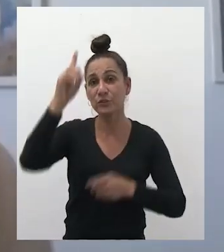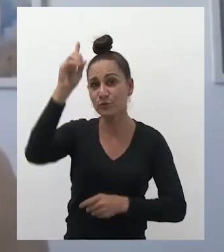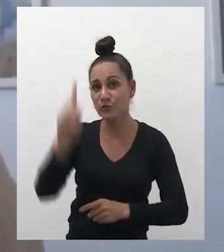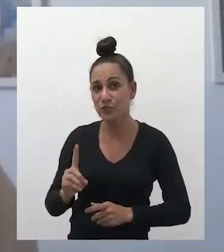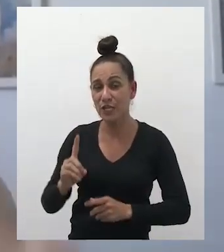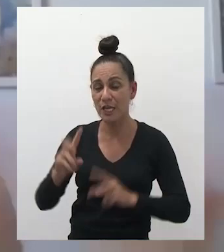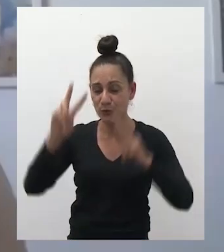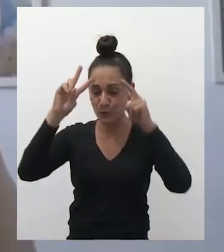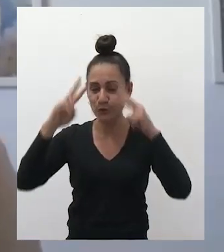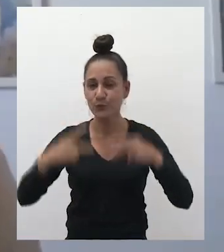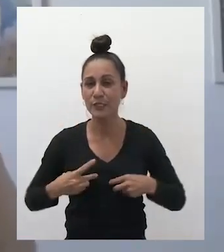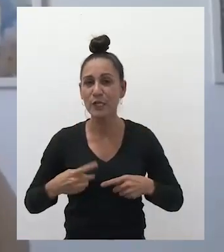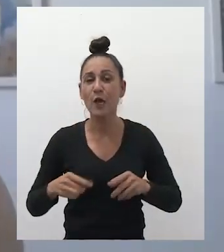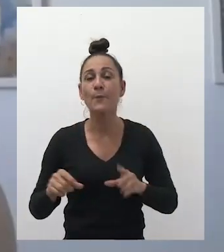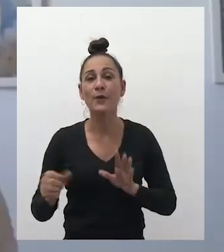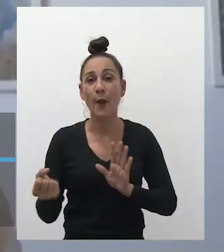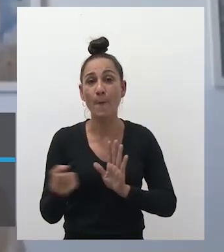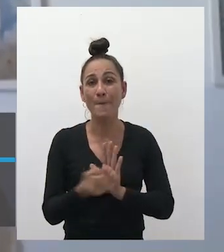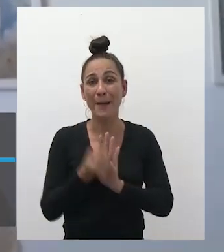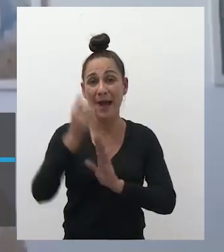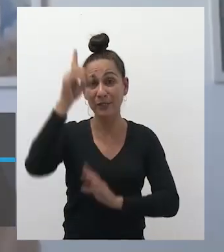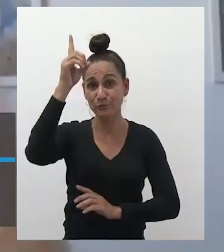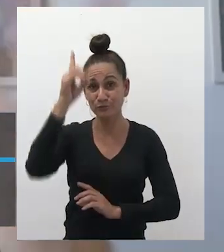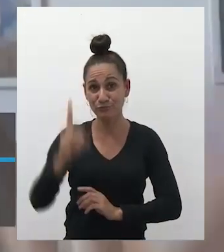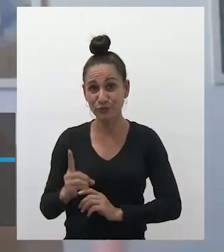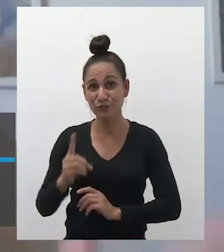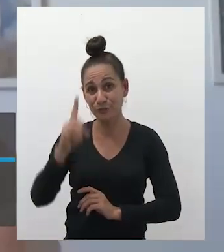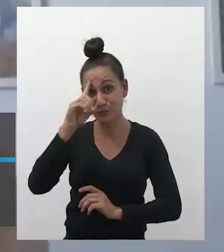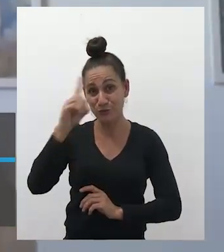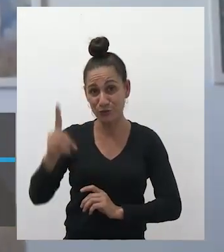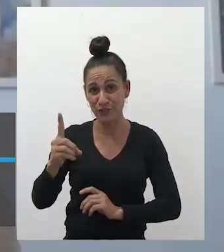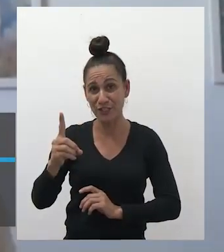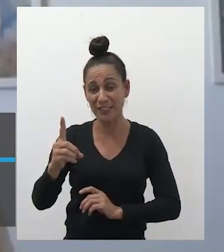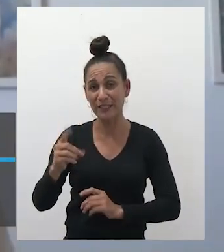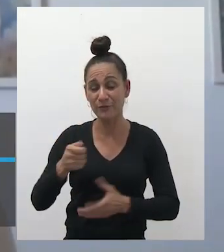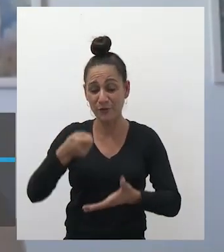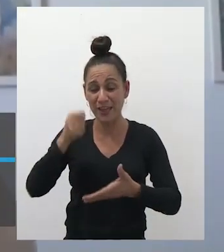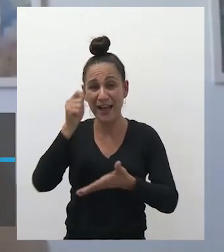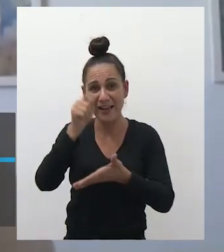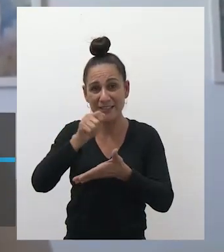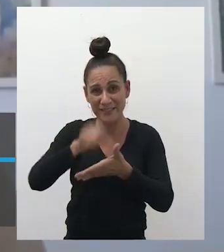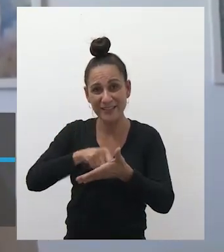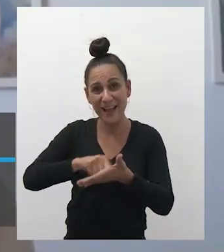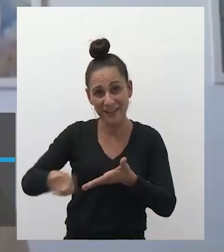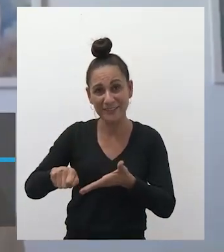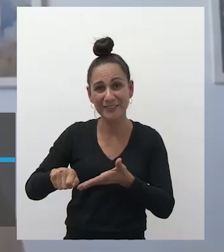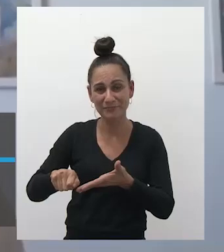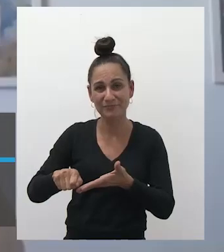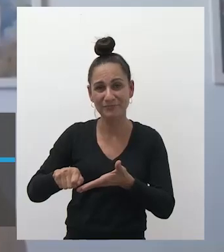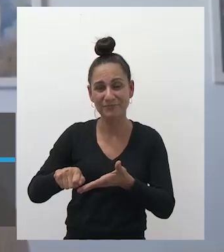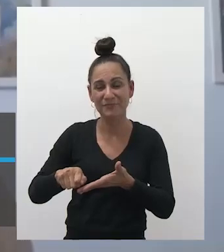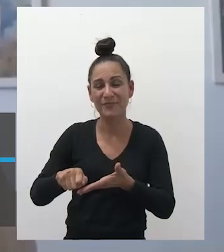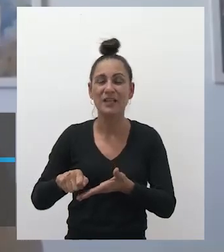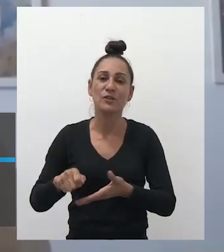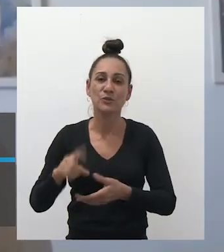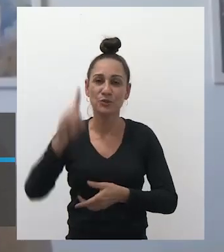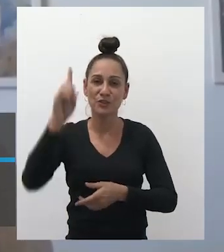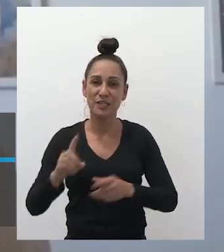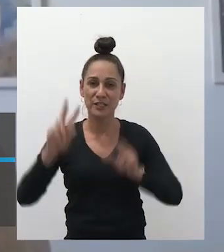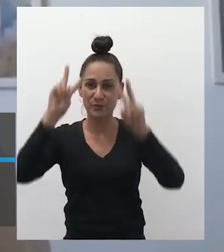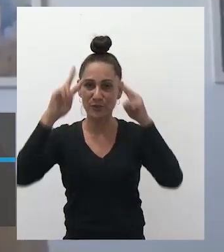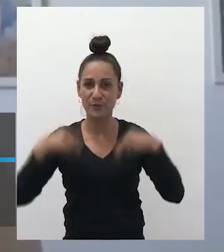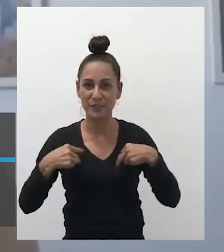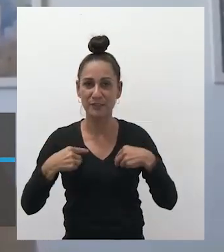Humanos, porque é a data da declaração, né? Foi assinada a Declaração Universal dos Direitos Humanos. E desde